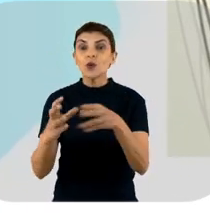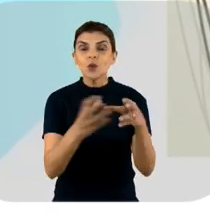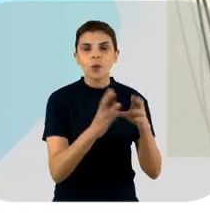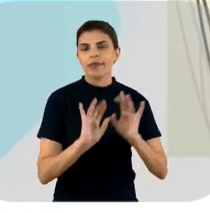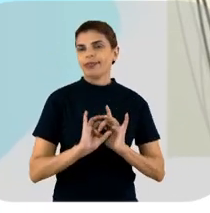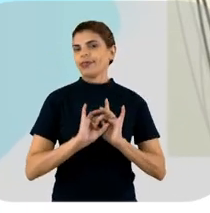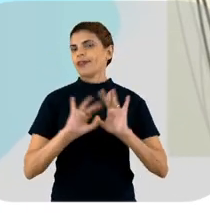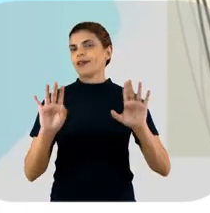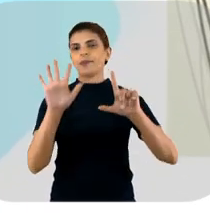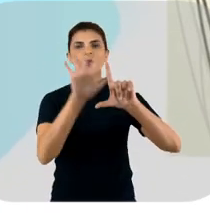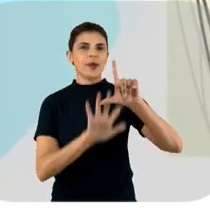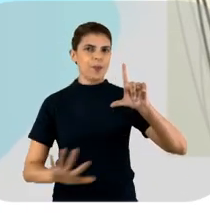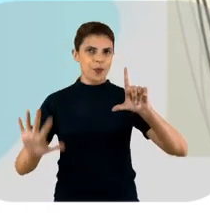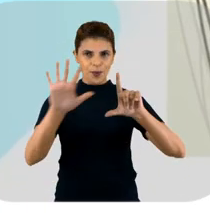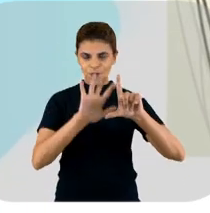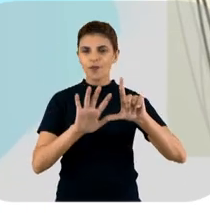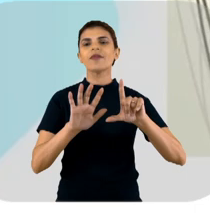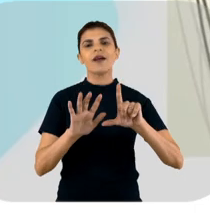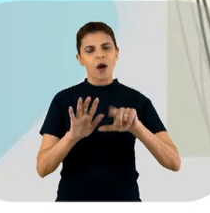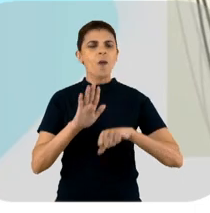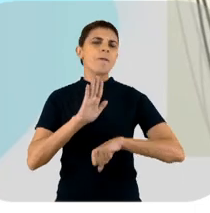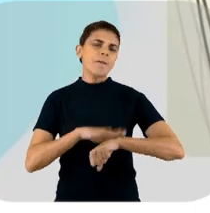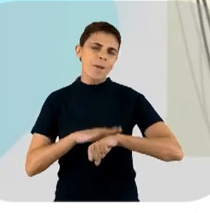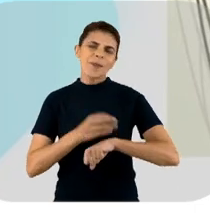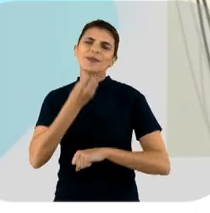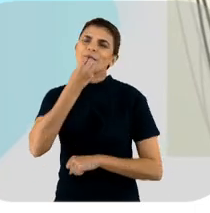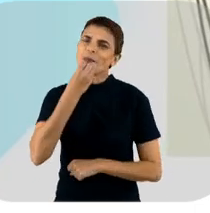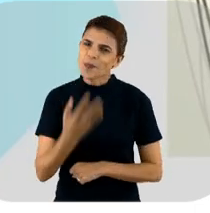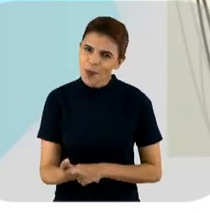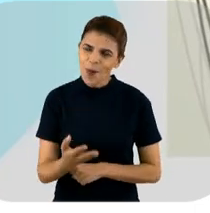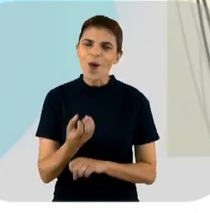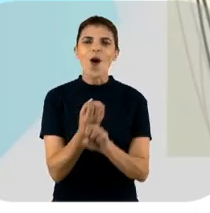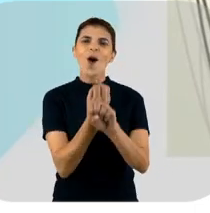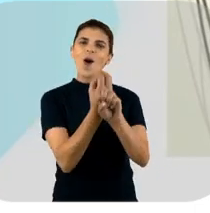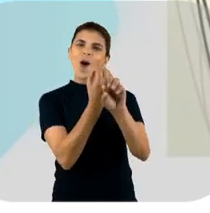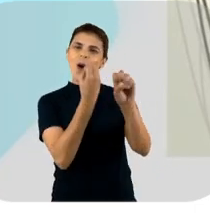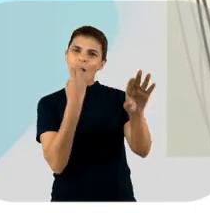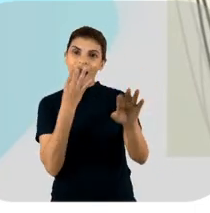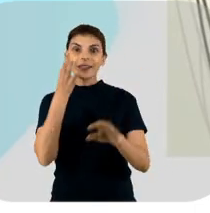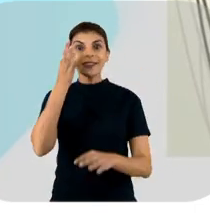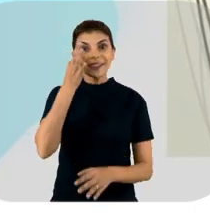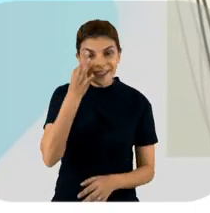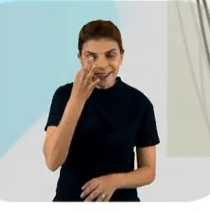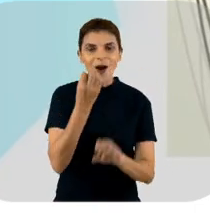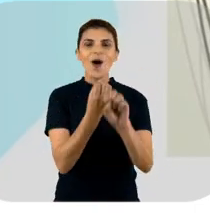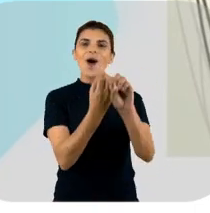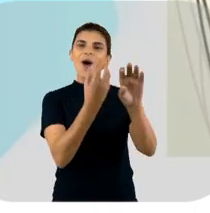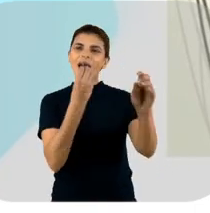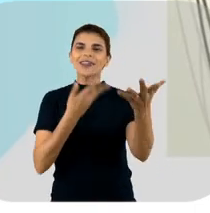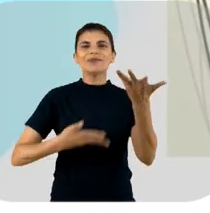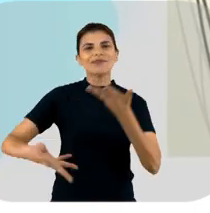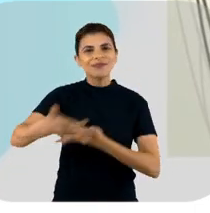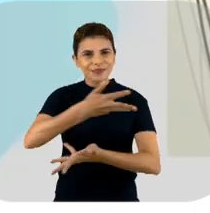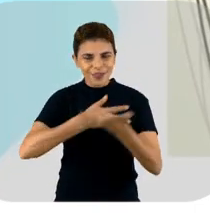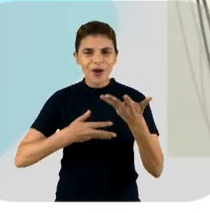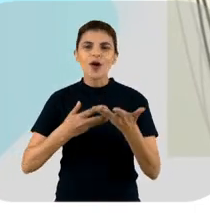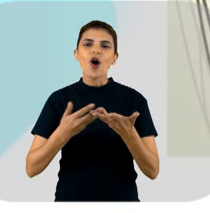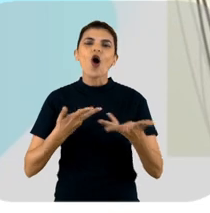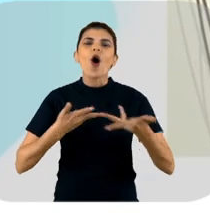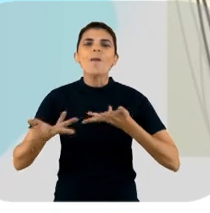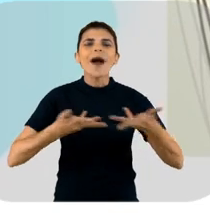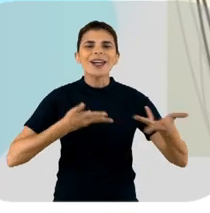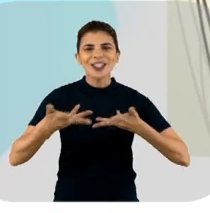isso fica disponível. É a vantagem do síncrono online com as possibilidades